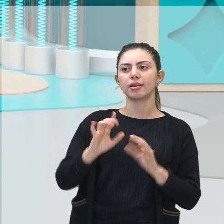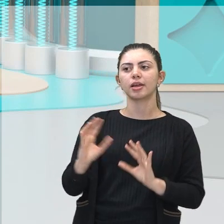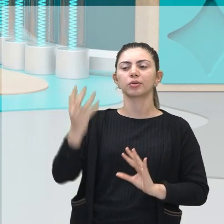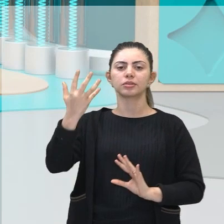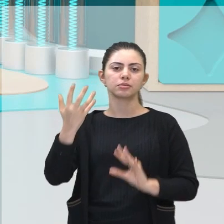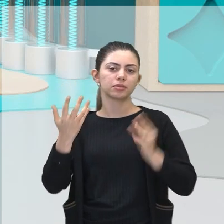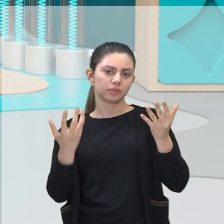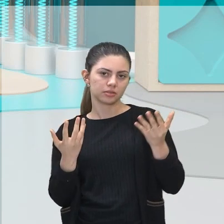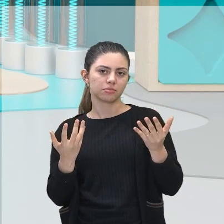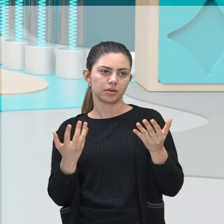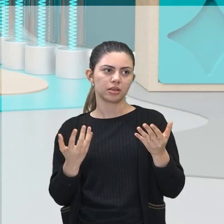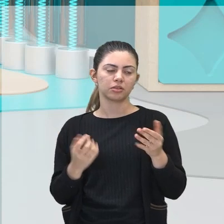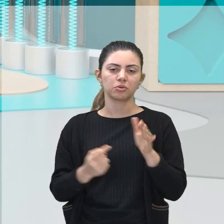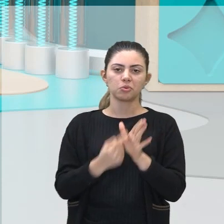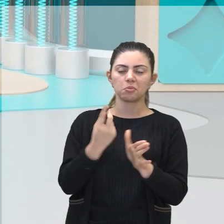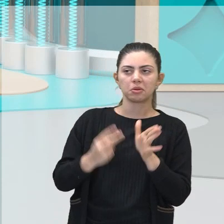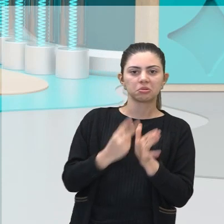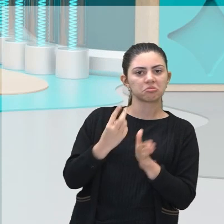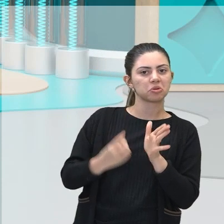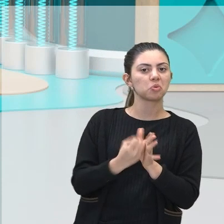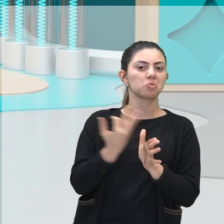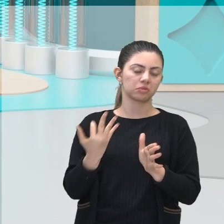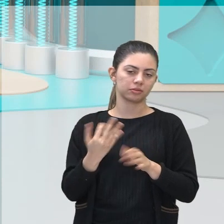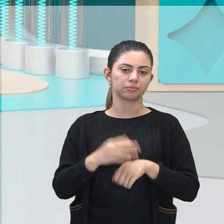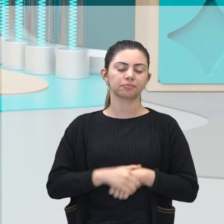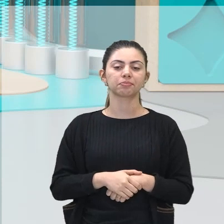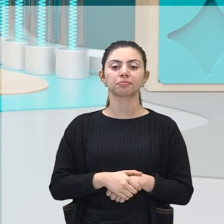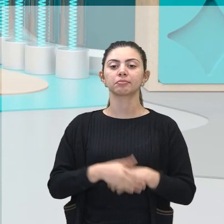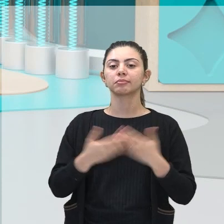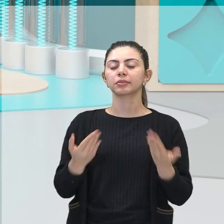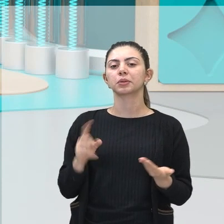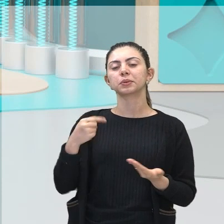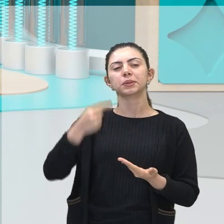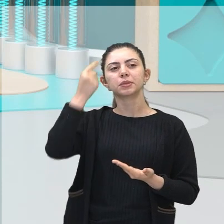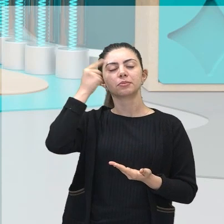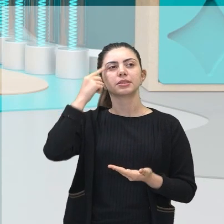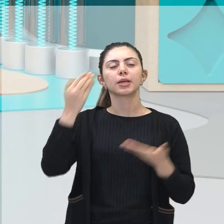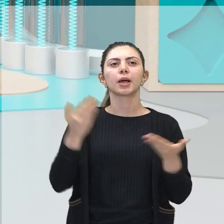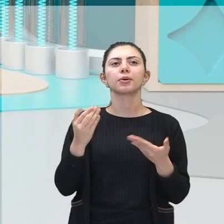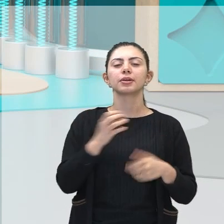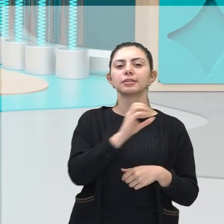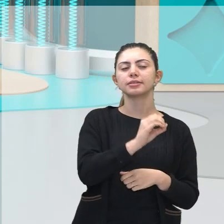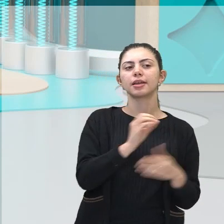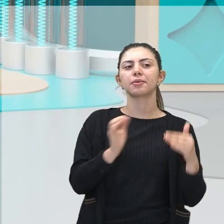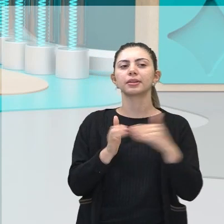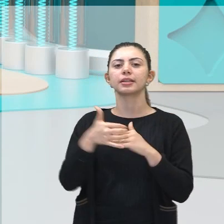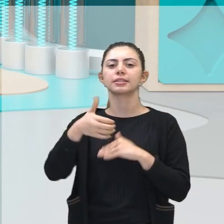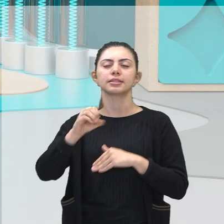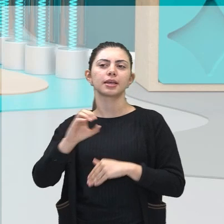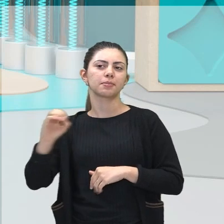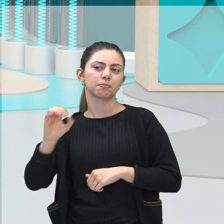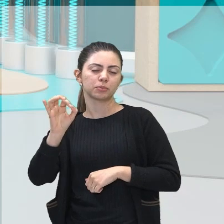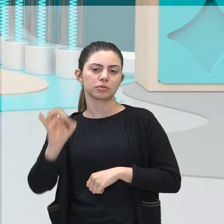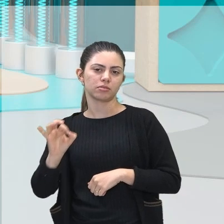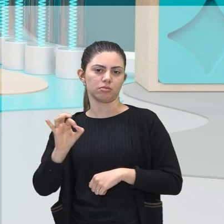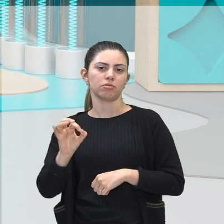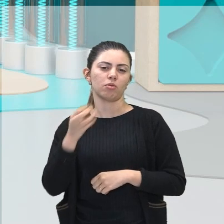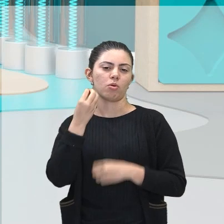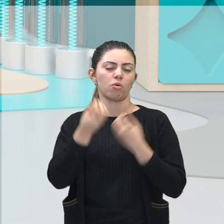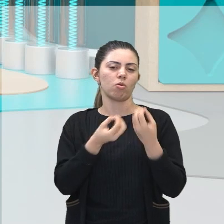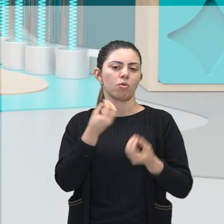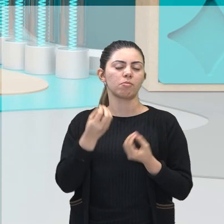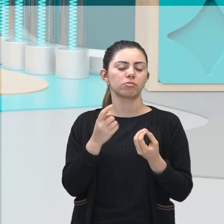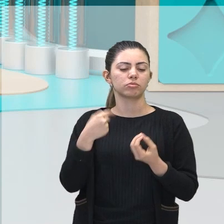acontece. Então, vamos pensar em uma escala de 0 a 100%, como que nós vamos usar